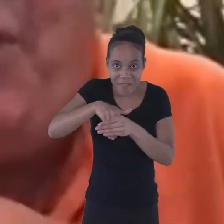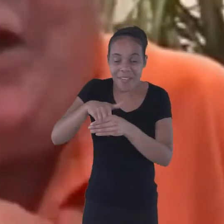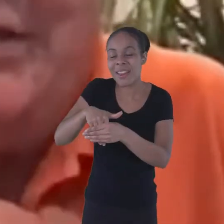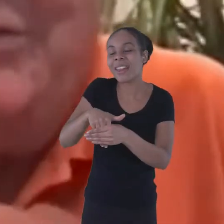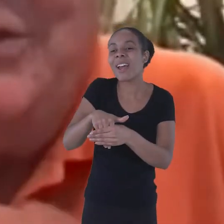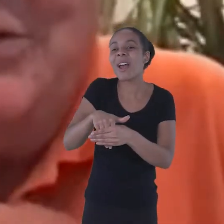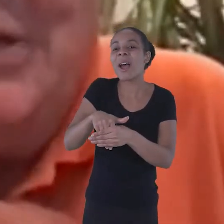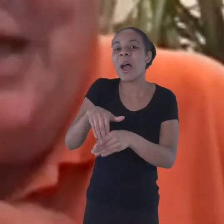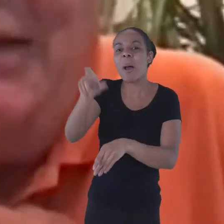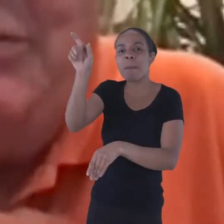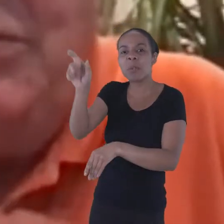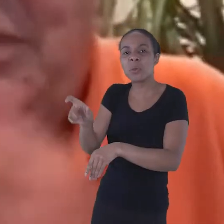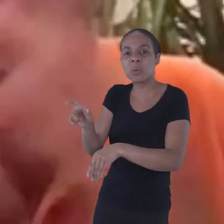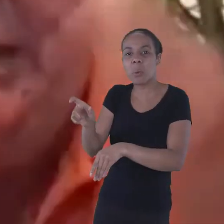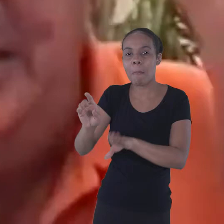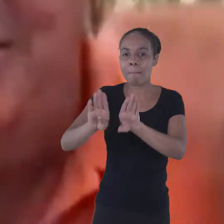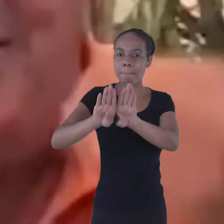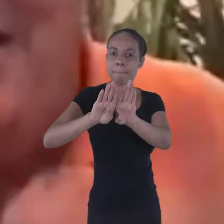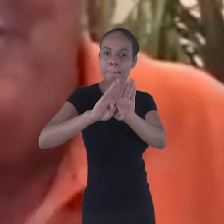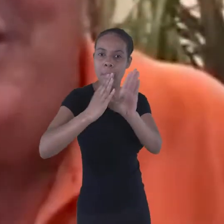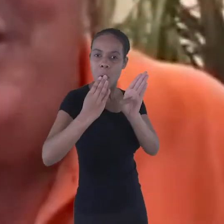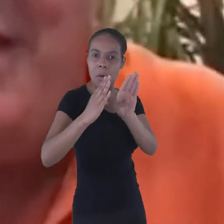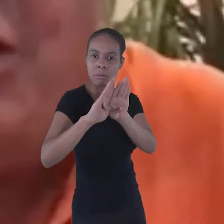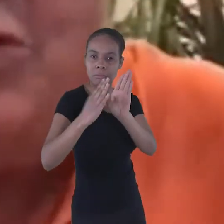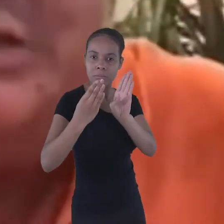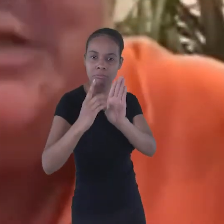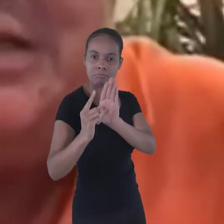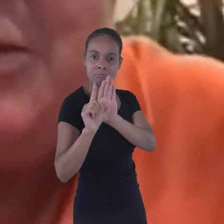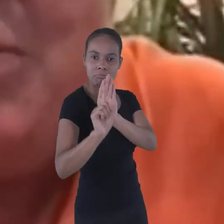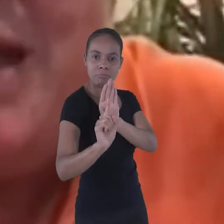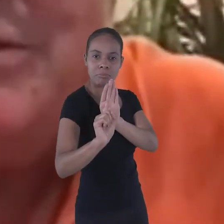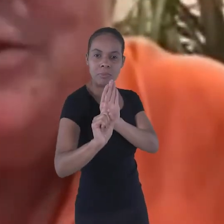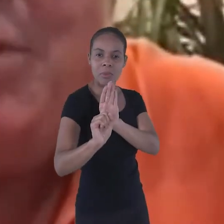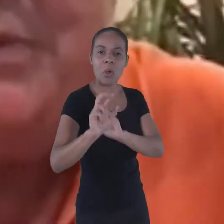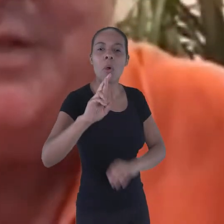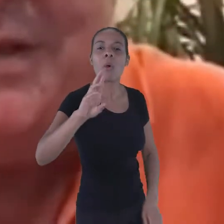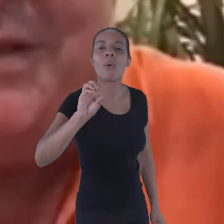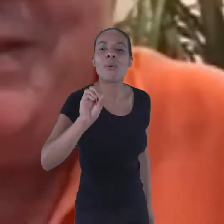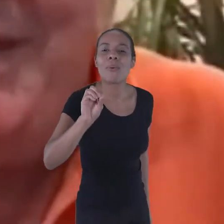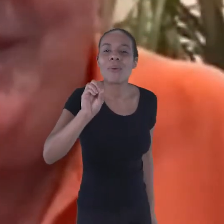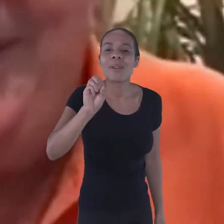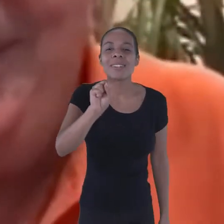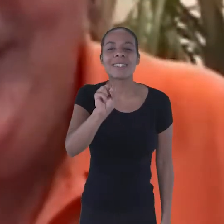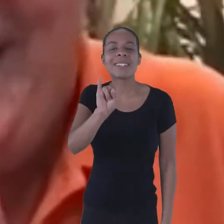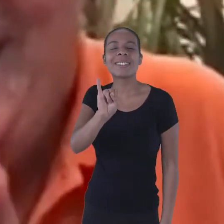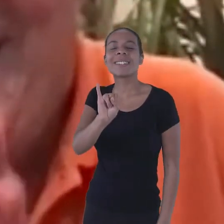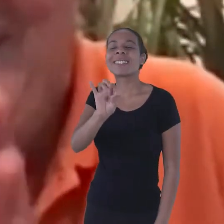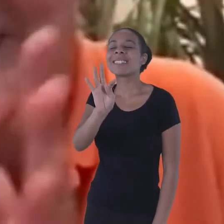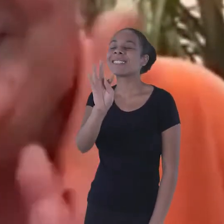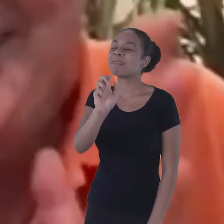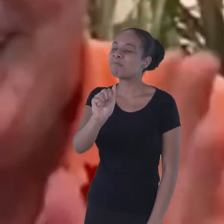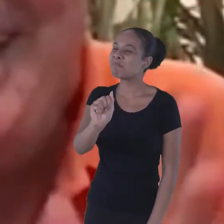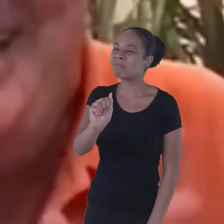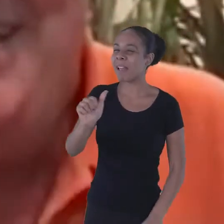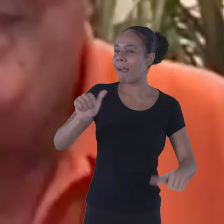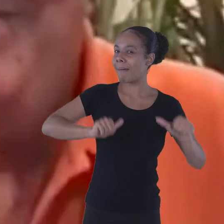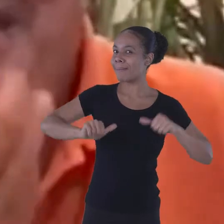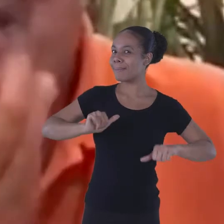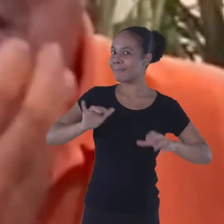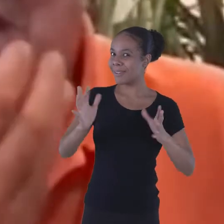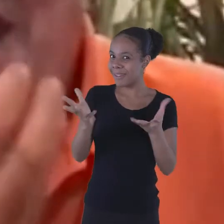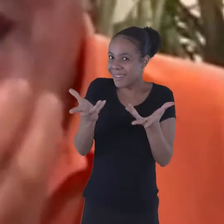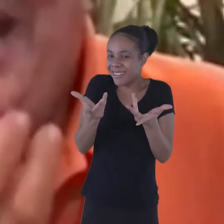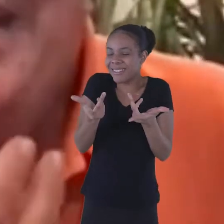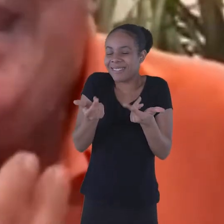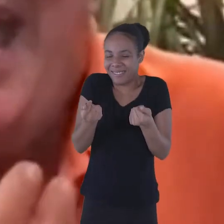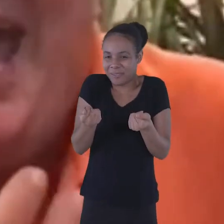na porta do sindicato, linda e maravilhosa, era a Rosita Tomás Lopes, aquela atriz querida,